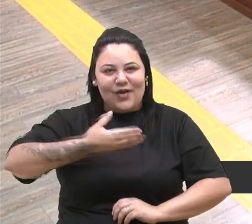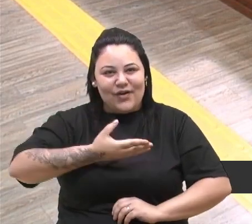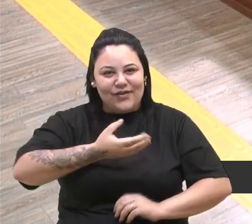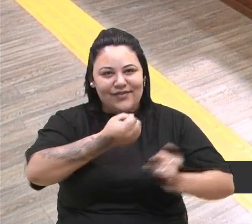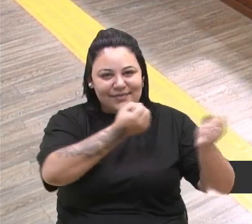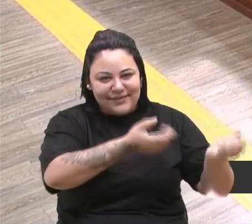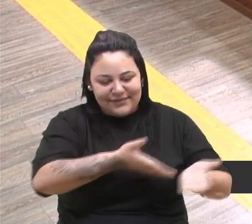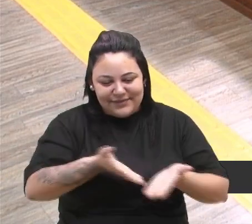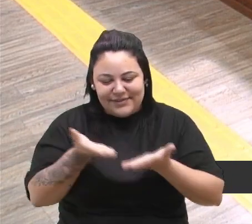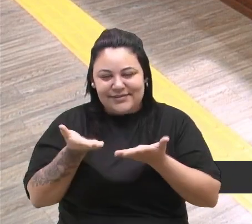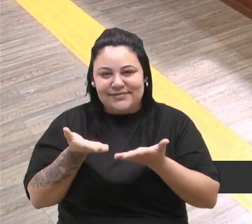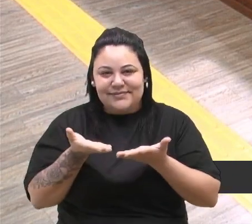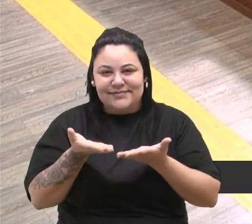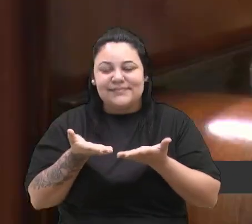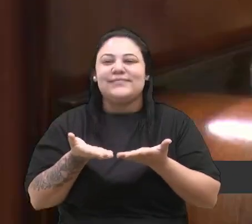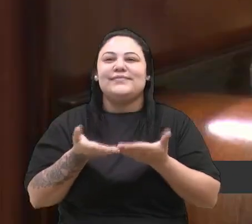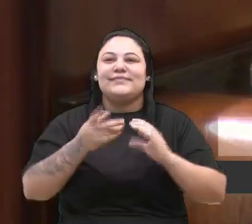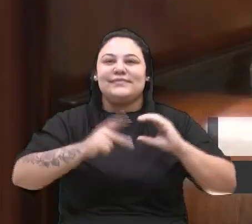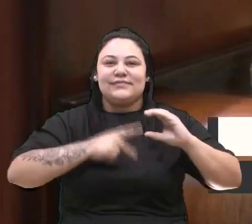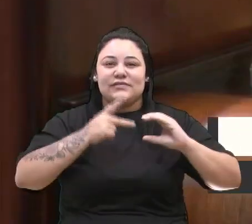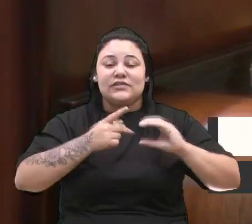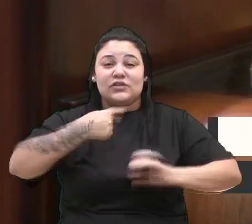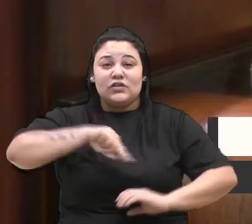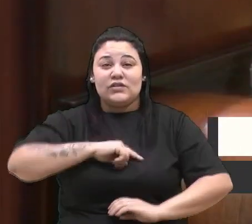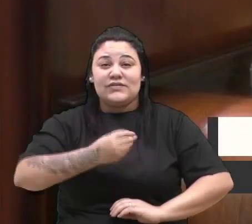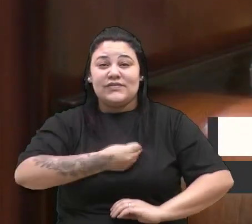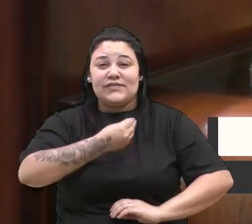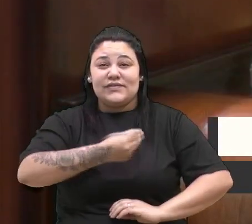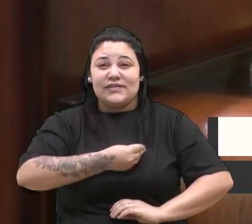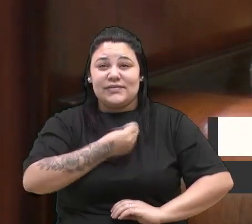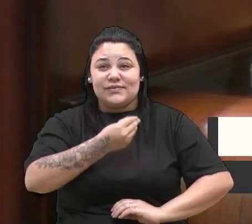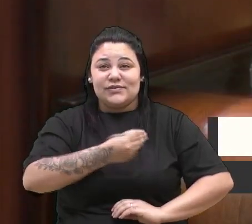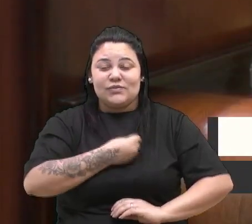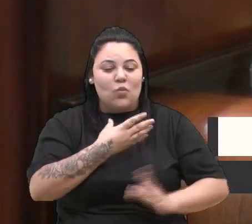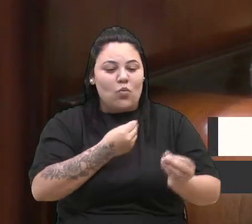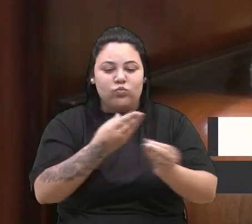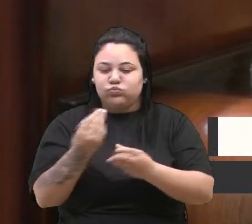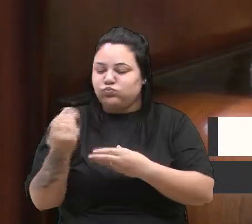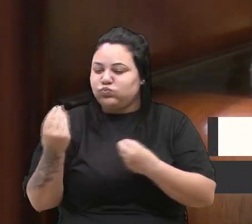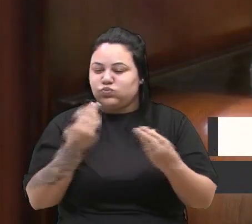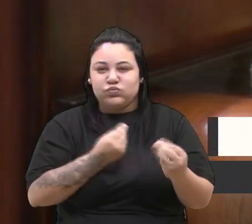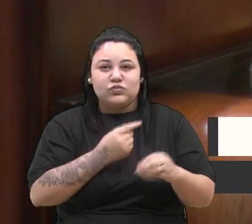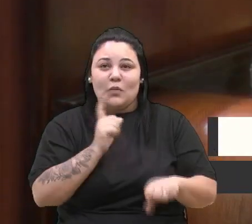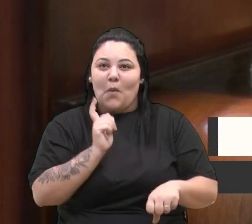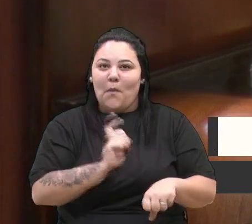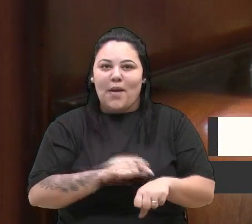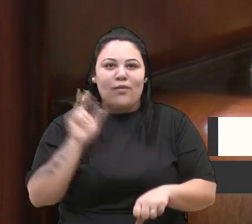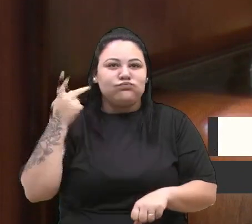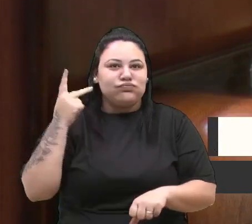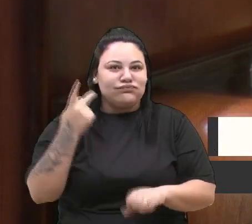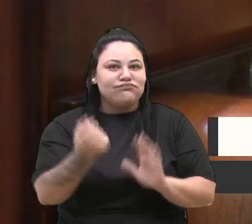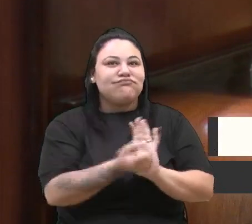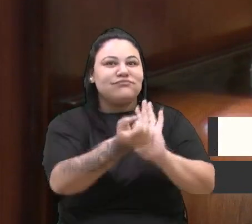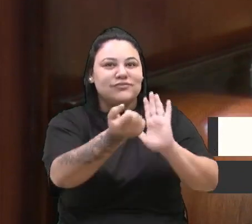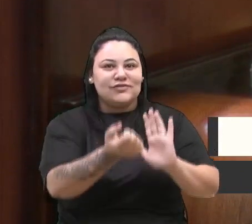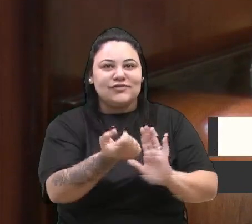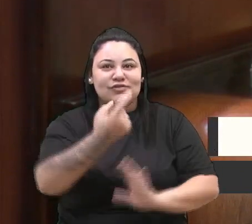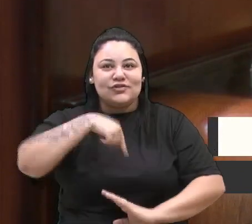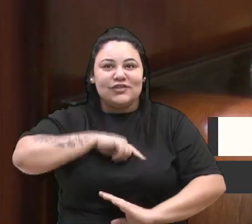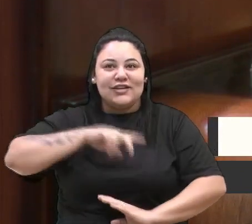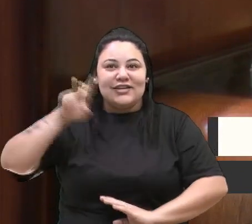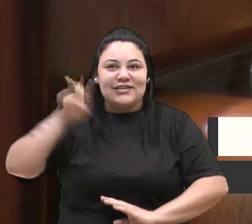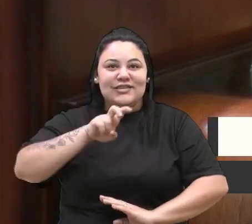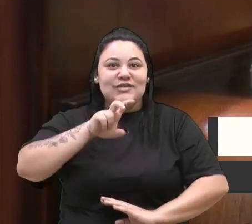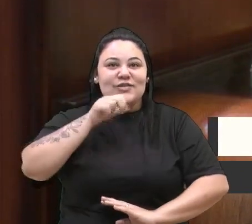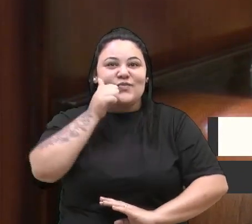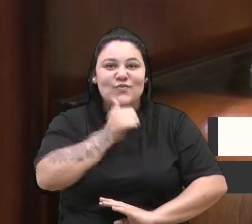casa. Nós vivemos uma legislatura de muitos momentos históricos. Nós éramos 5 mulheres, a maior bancada da história da Câmara de